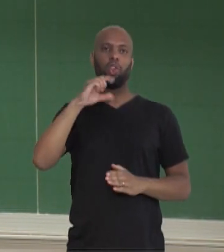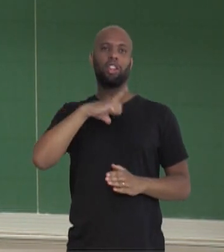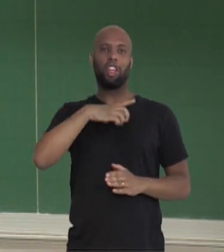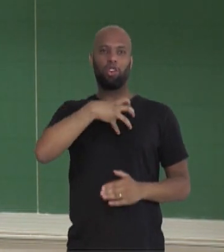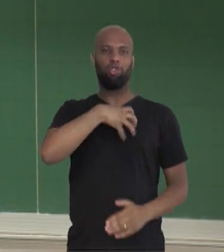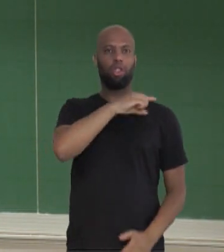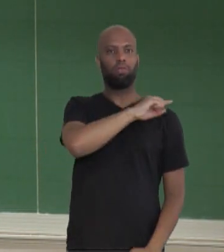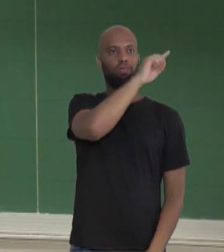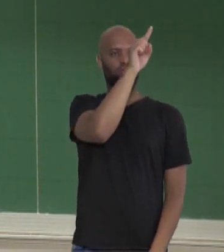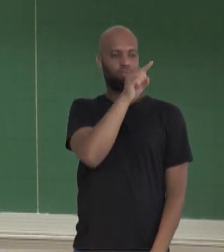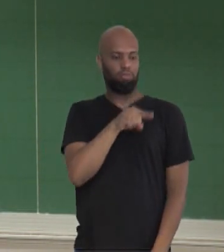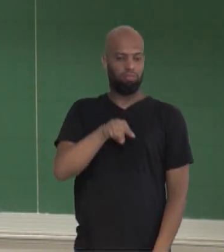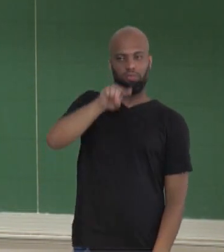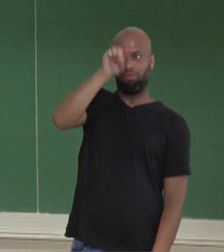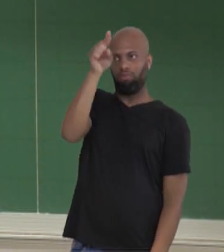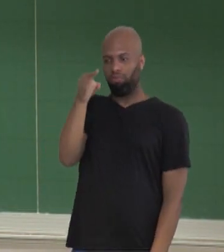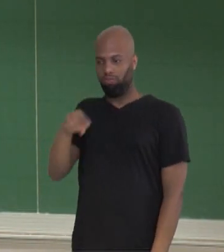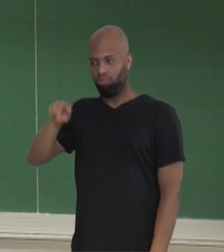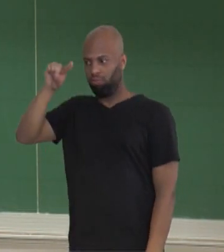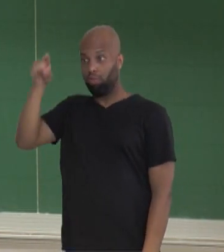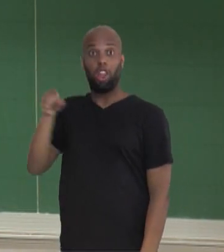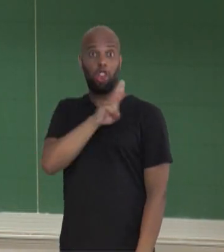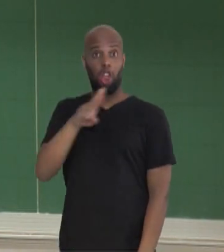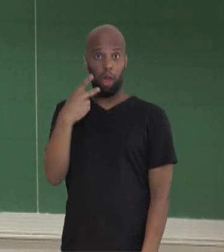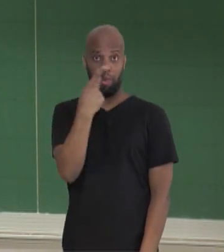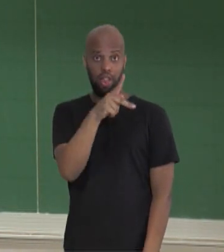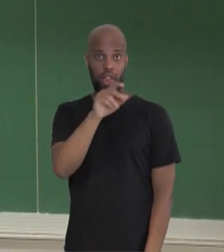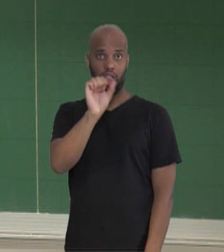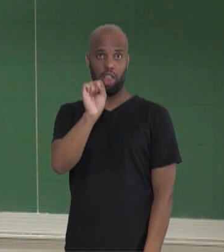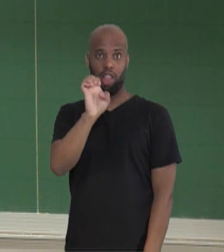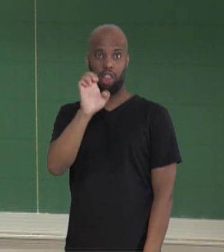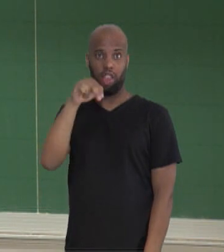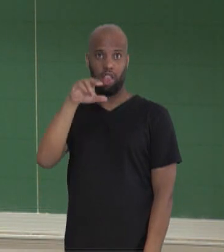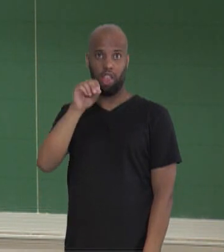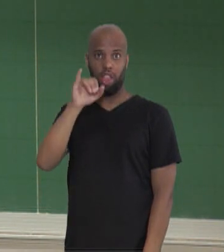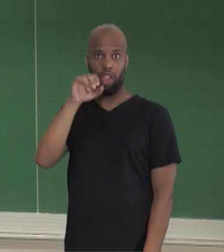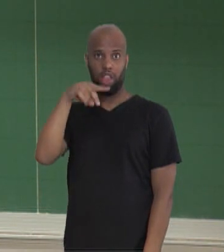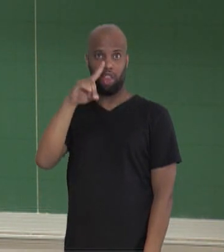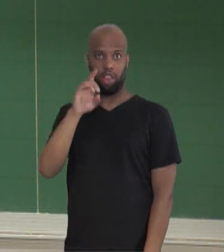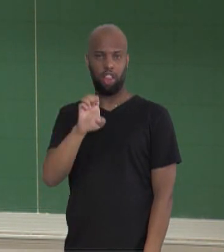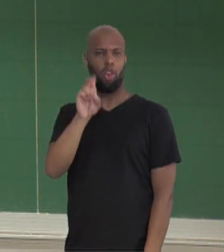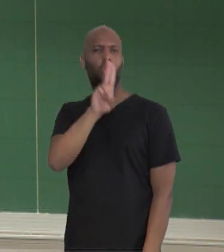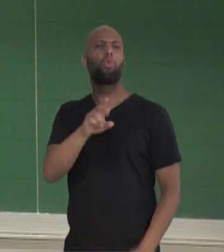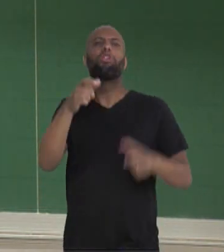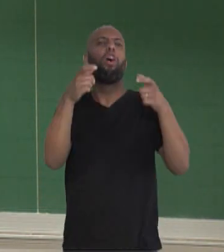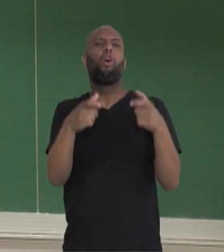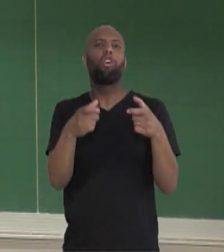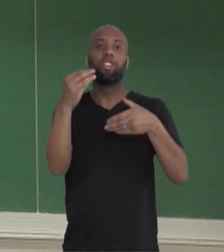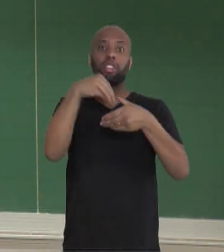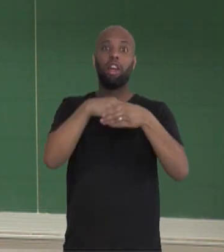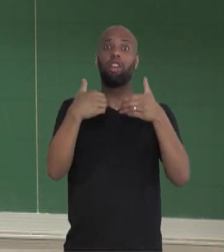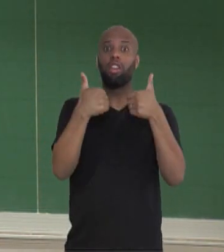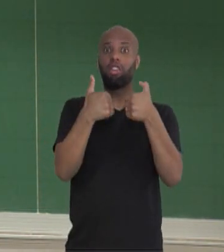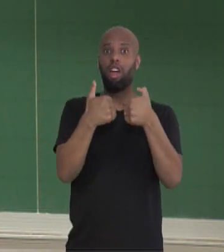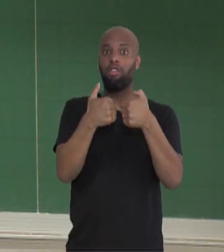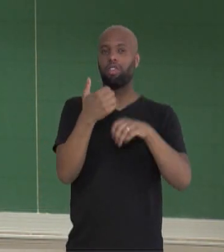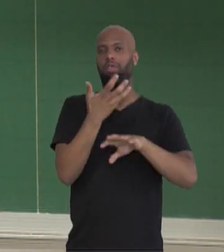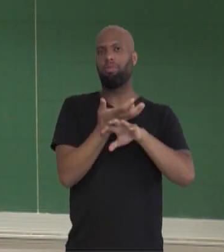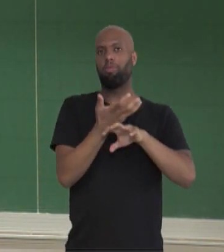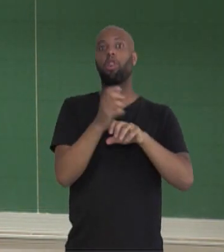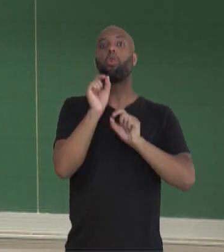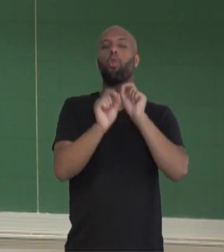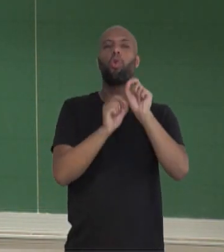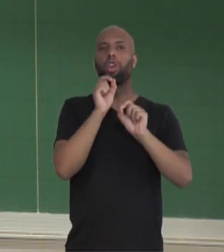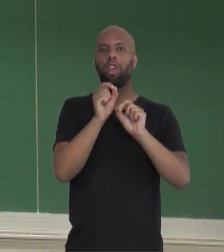comportamento ondulatório e que a gente utiliza isso principalmente na área de mecânica dentro da física, tá? Para a gente poder estabelecer